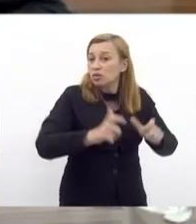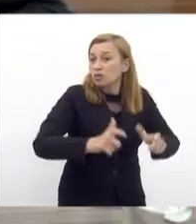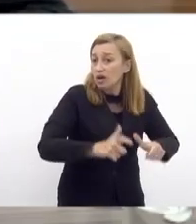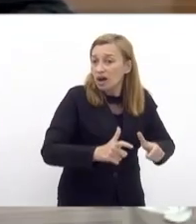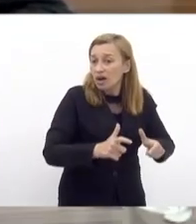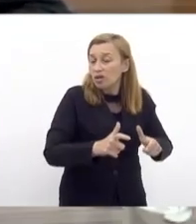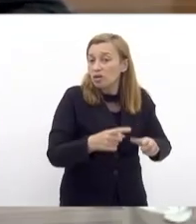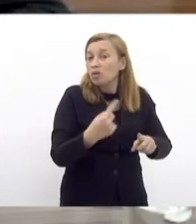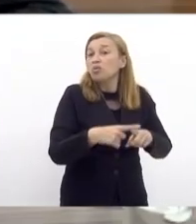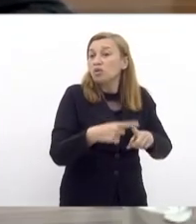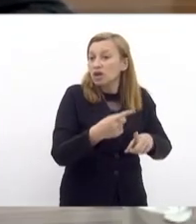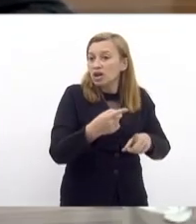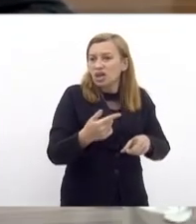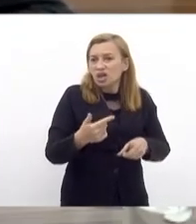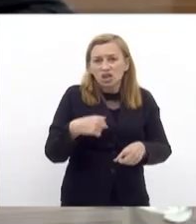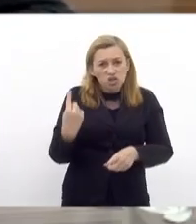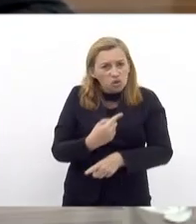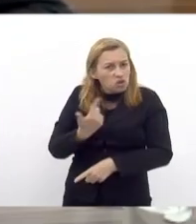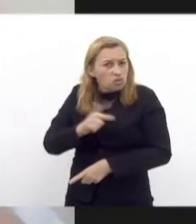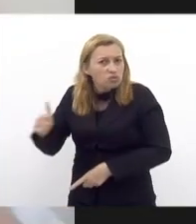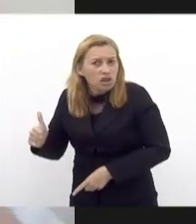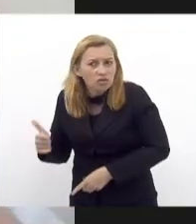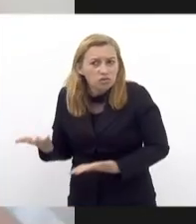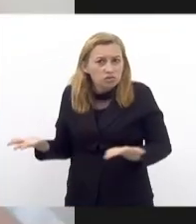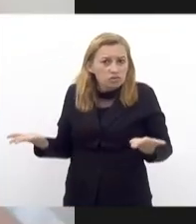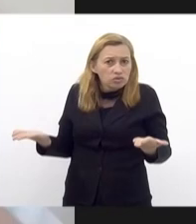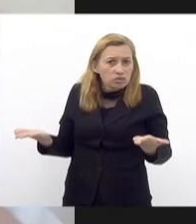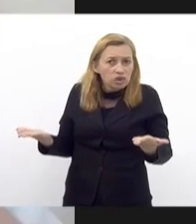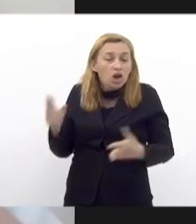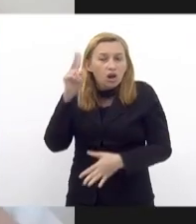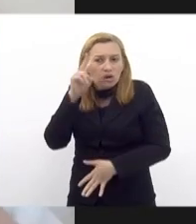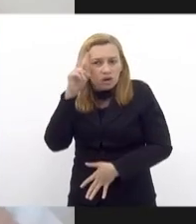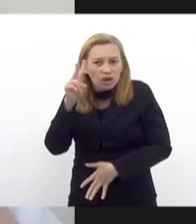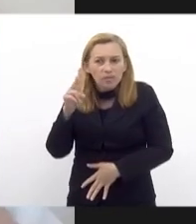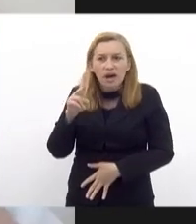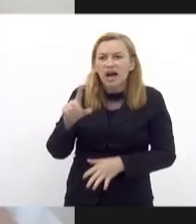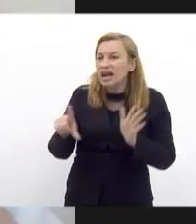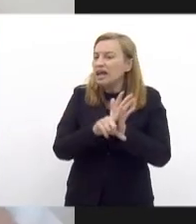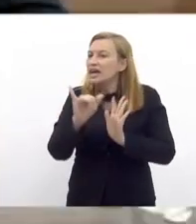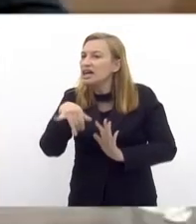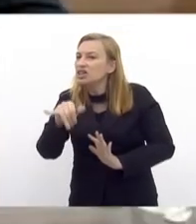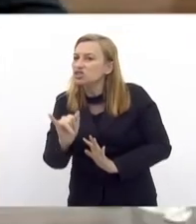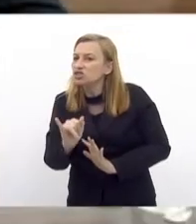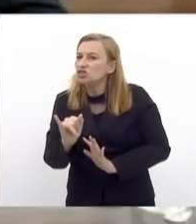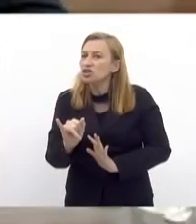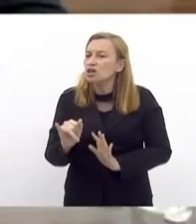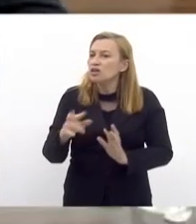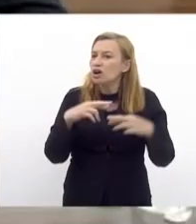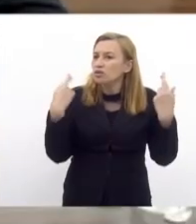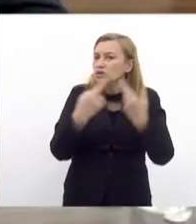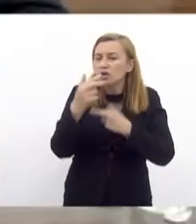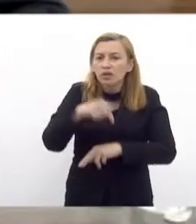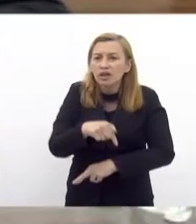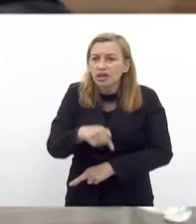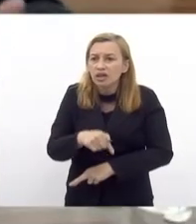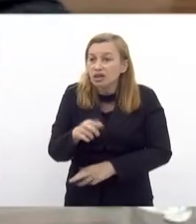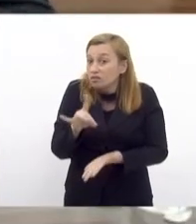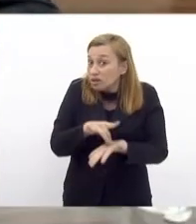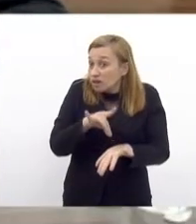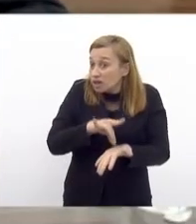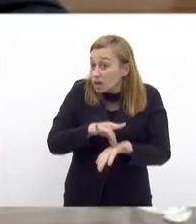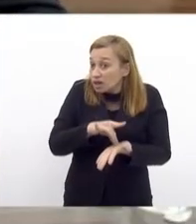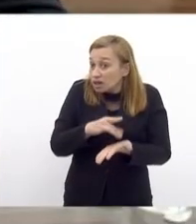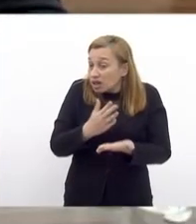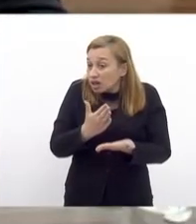lobby regional, e nós não temos essa tradição. Me lembro quando foi a Lei Candia, foi feita aqui uma audiência, né? E, na verdade,